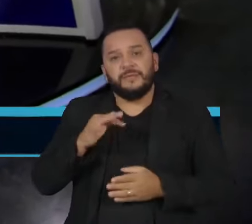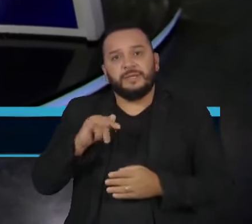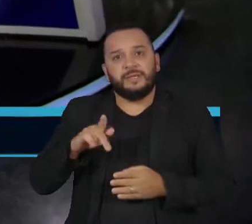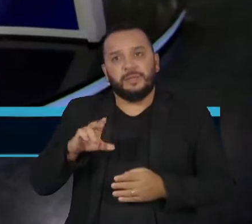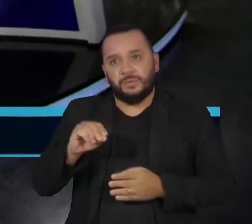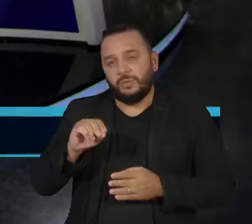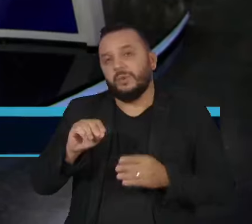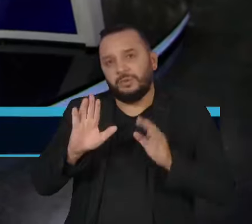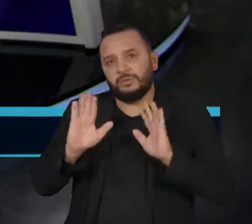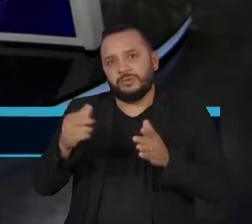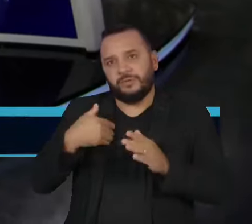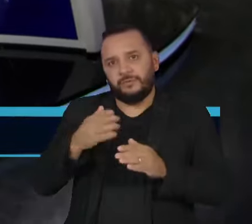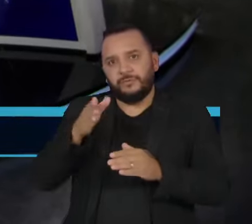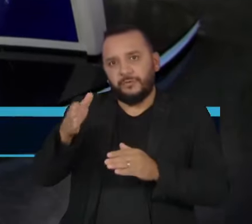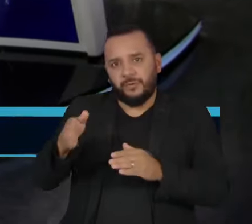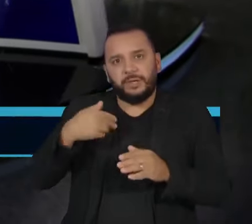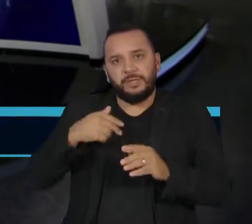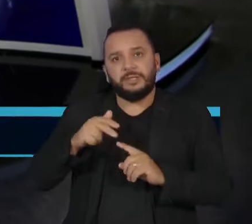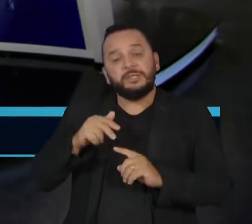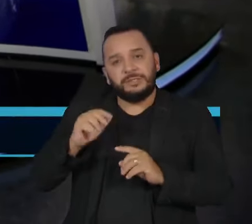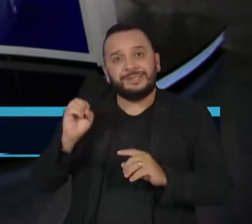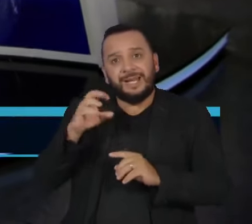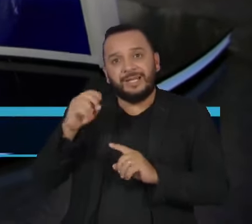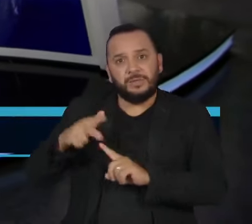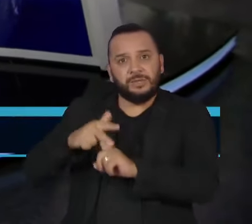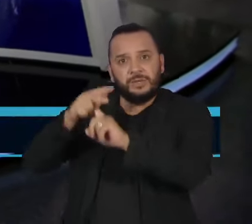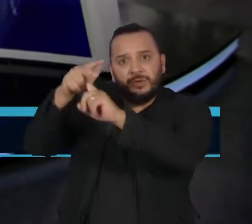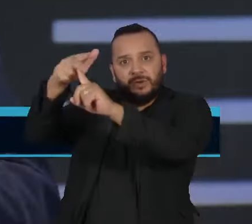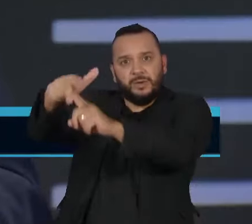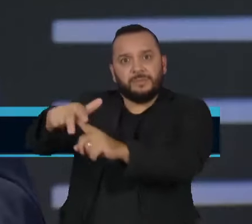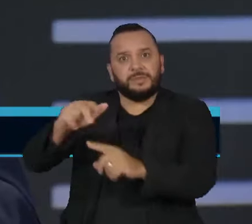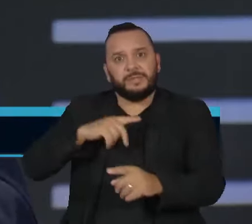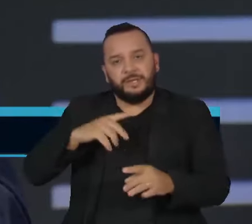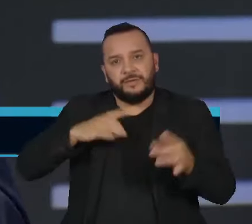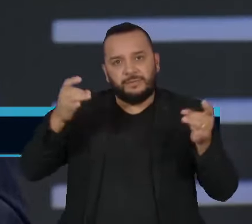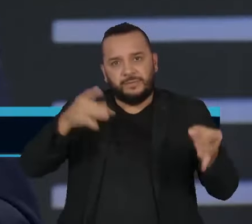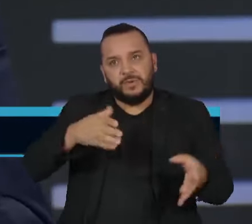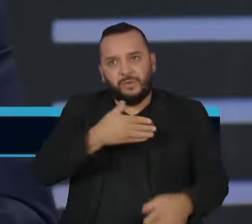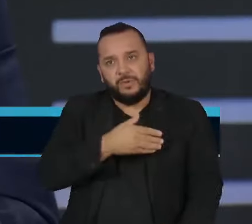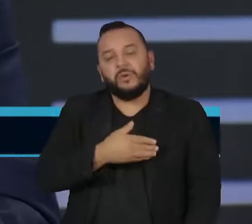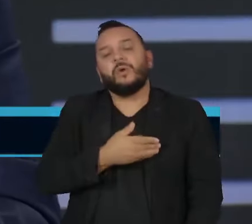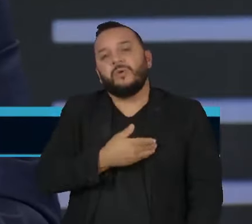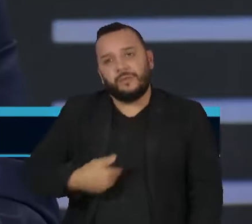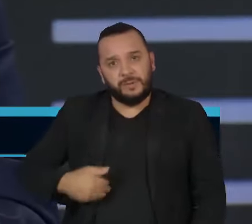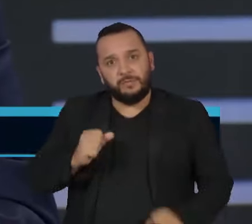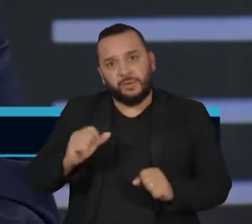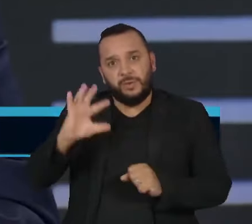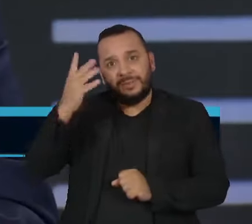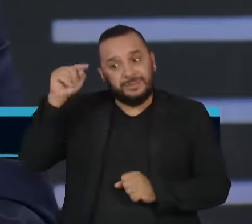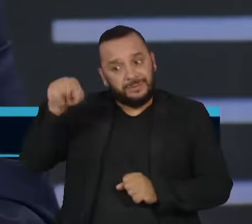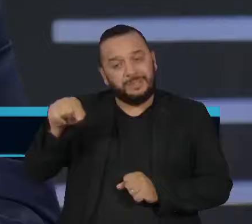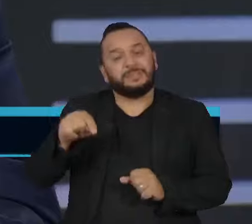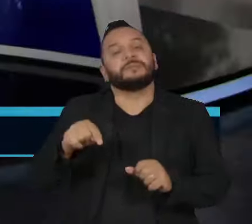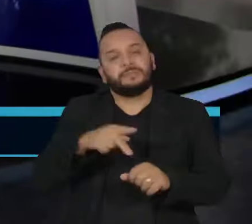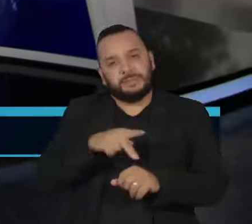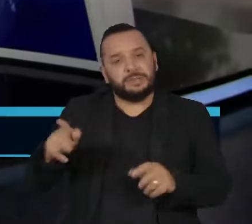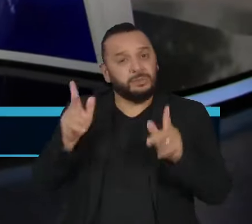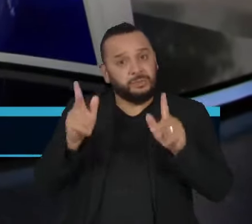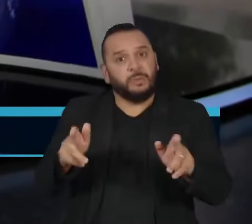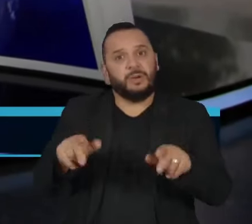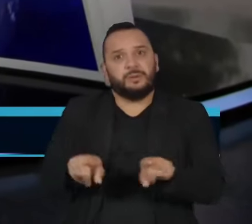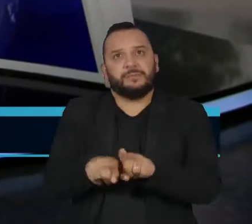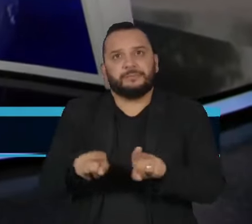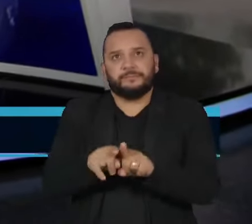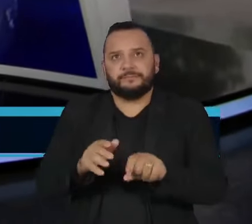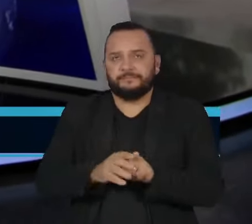Casa Rosada, sede do governo, de helicóptero e teve de renunciar. Pode ser que aconteça isso com esse presidente. Né? Agora, professor, há quem diga,